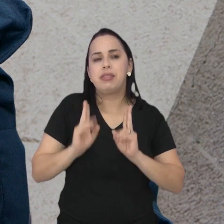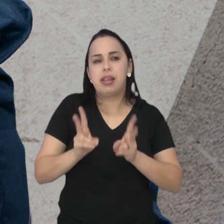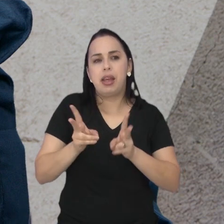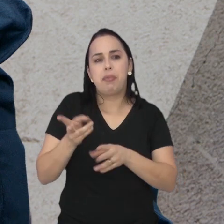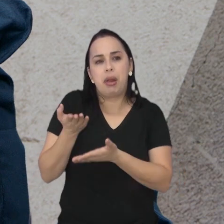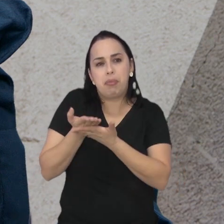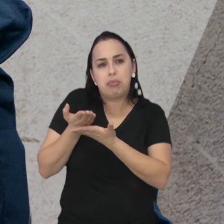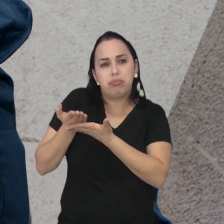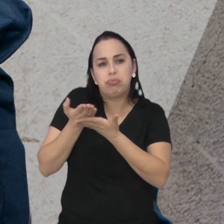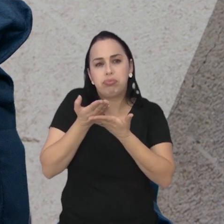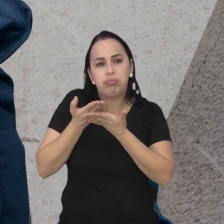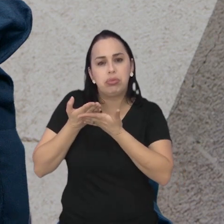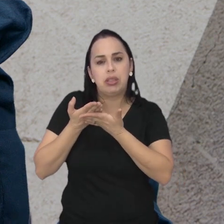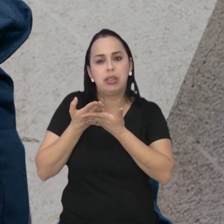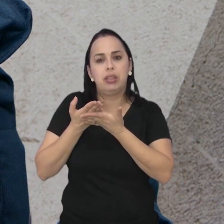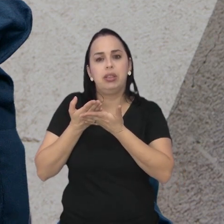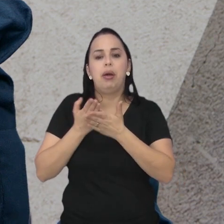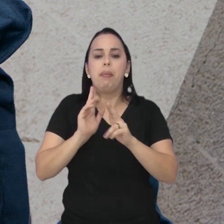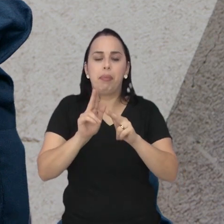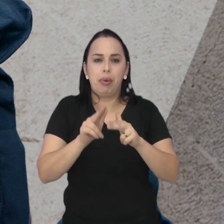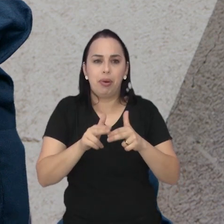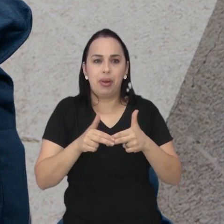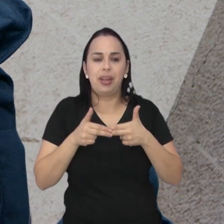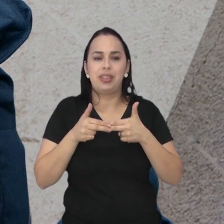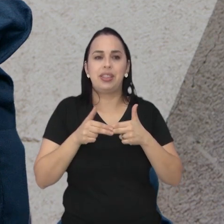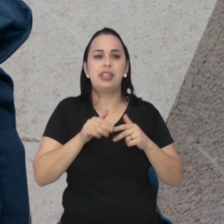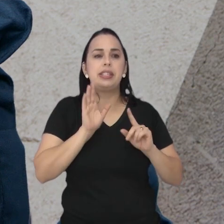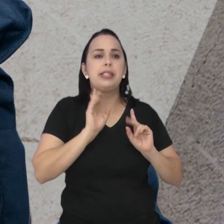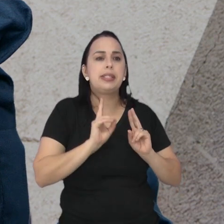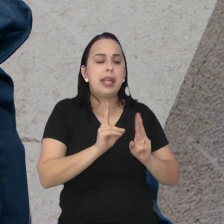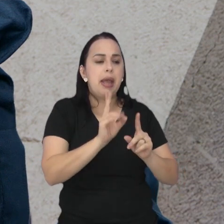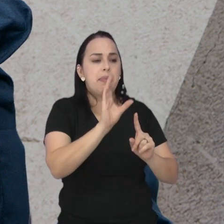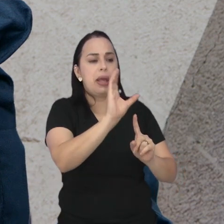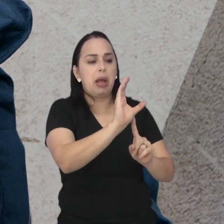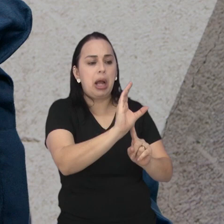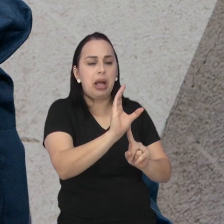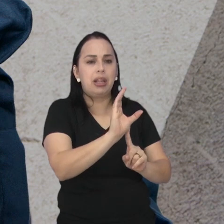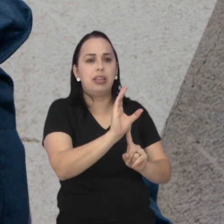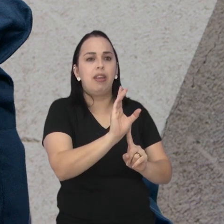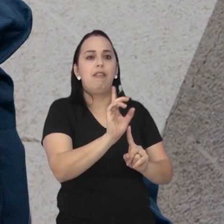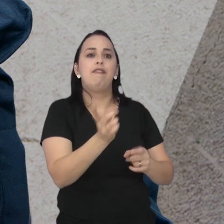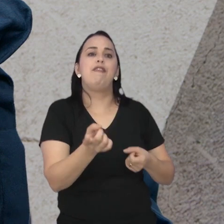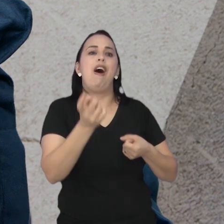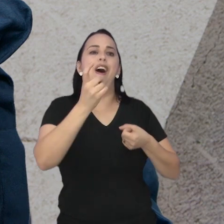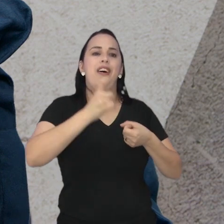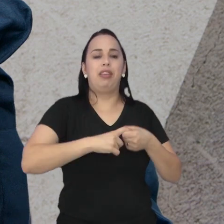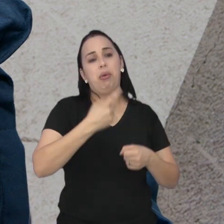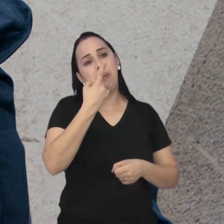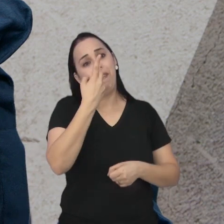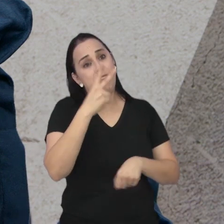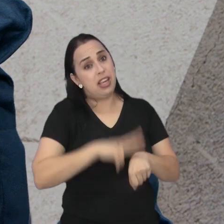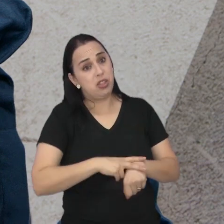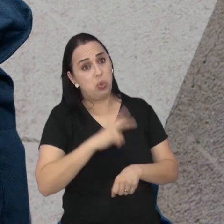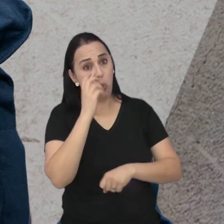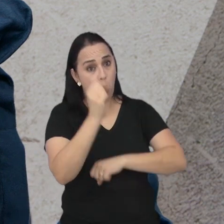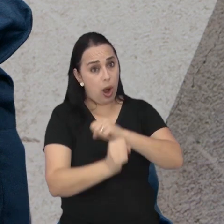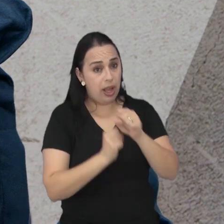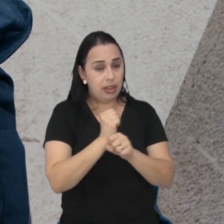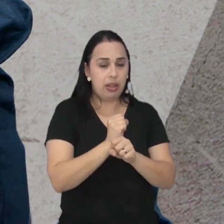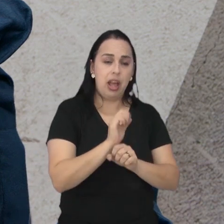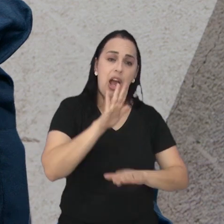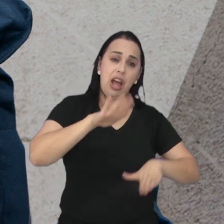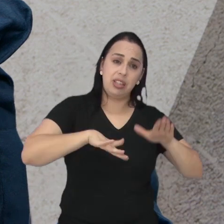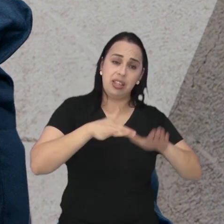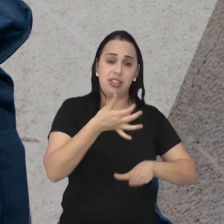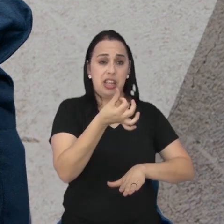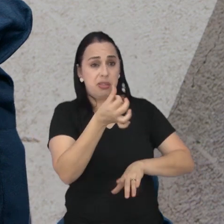periódica. Então, a gente acaba fazendo a cartela de cliente ali, que ela volta lá uma vez por ano, né? Ou às vezes um pouquinho